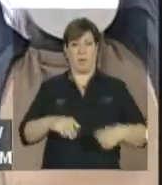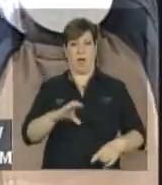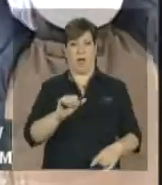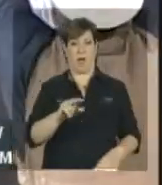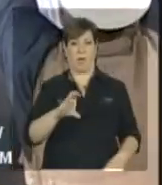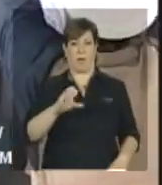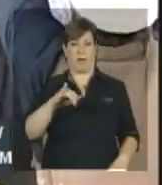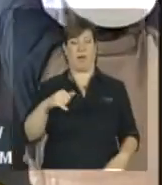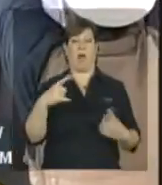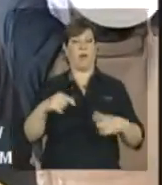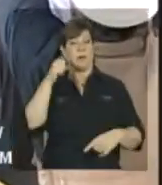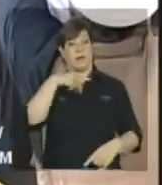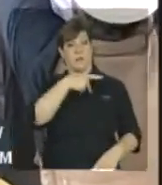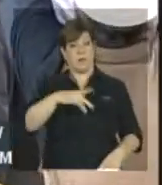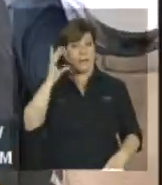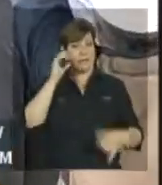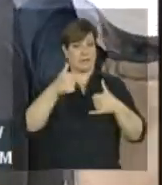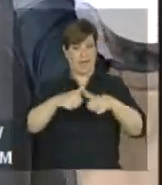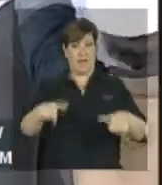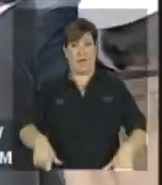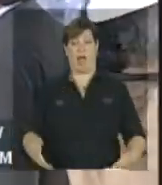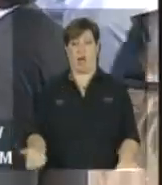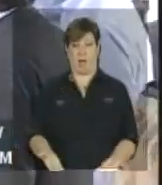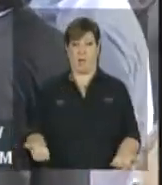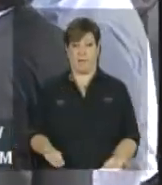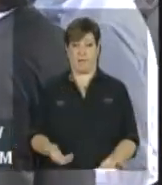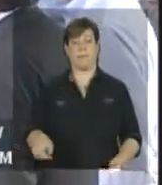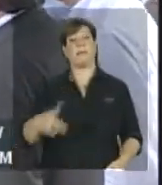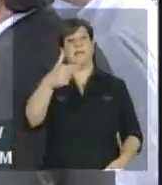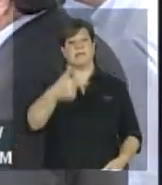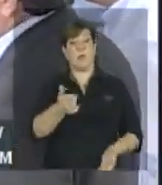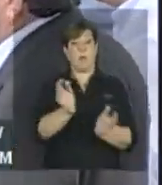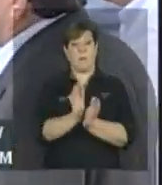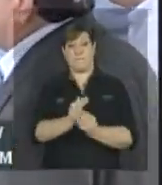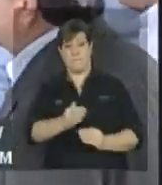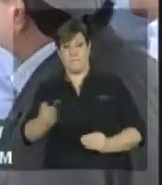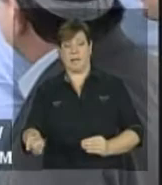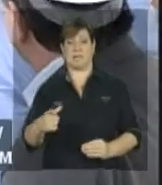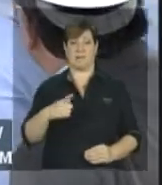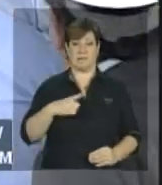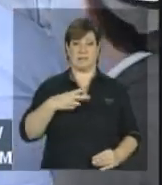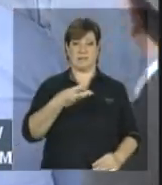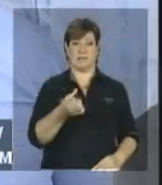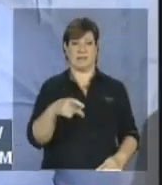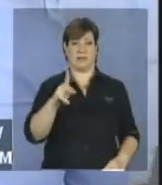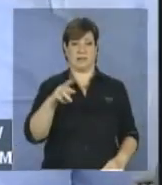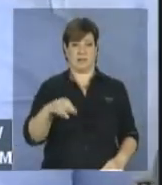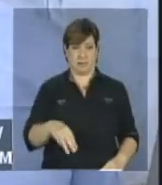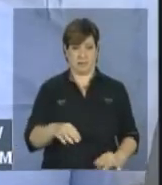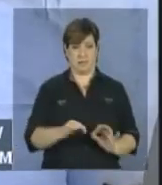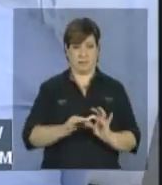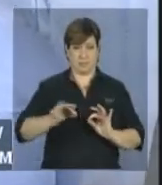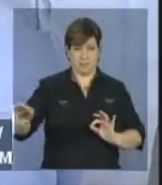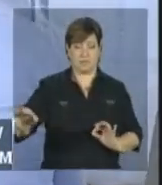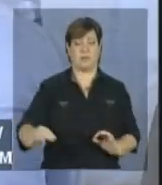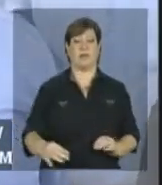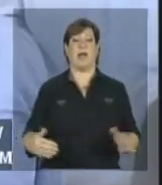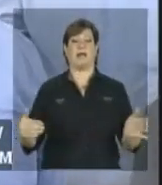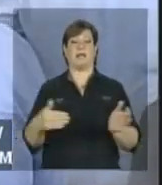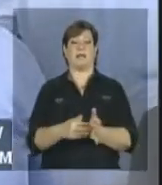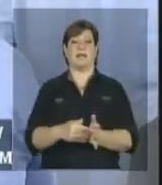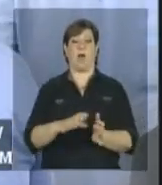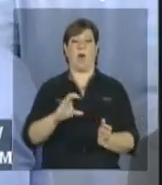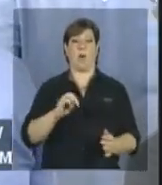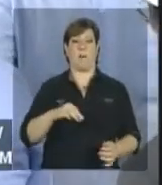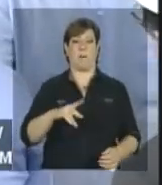a presidenta está. E o segundo trecho tem 36,3 quilômetros, vai até o complexo,